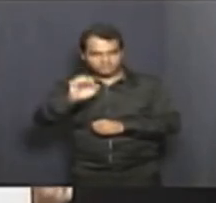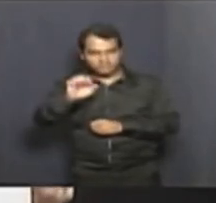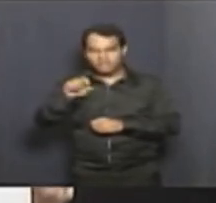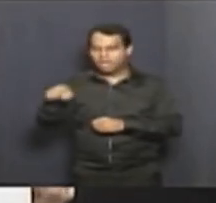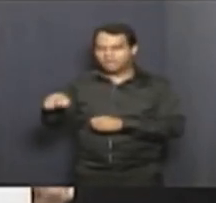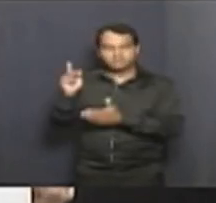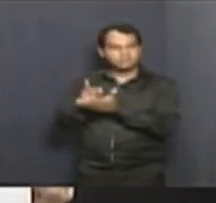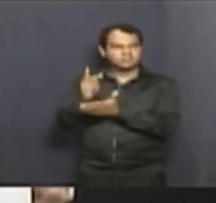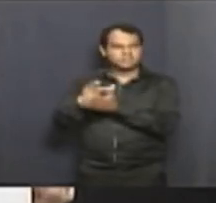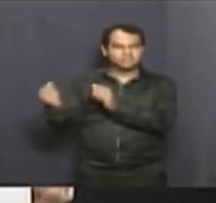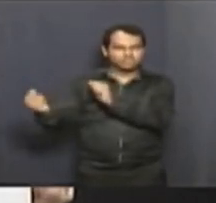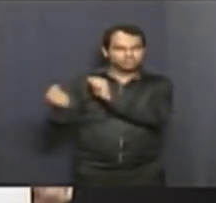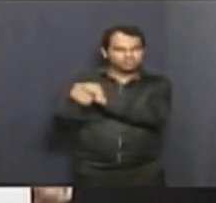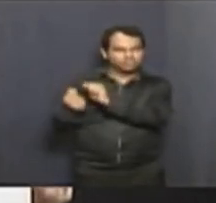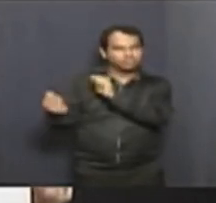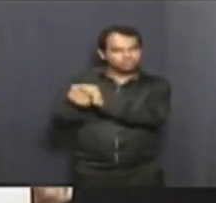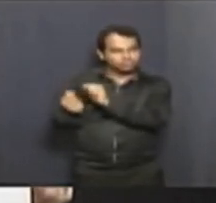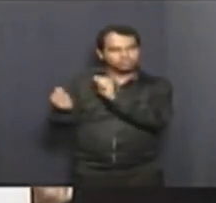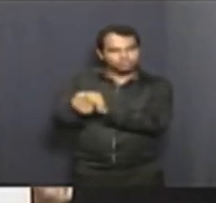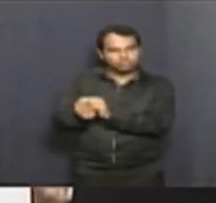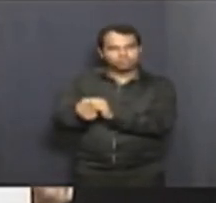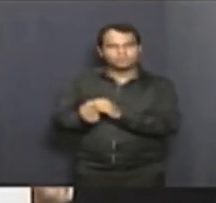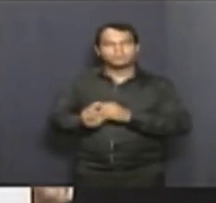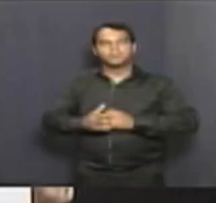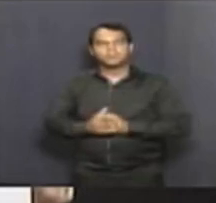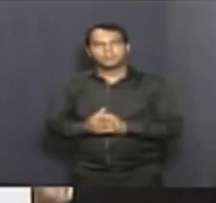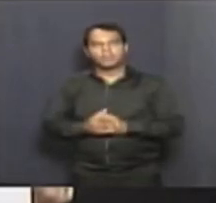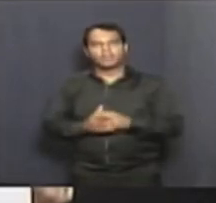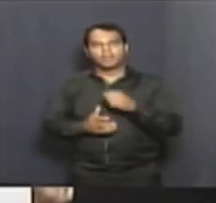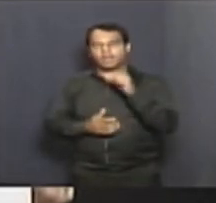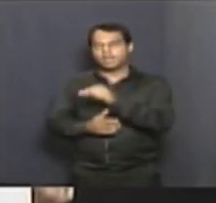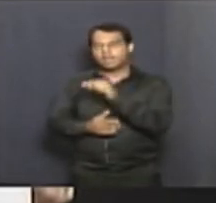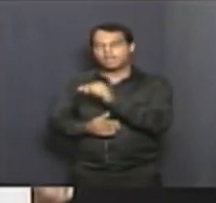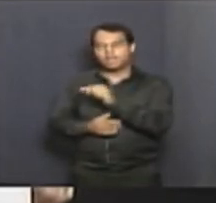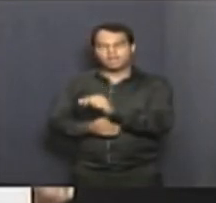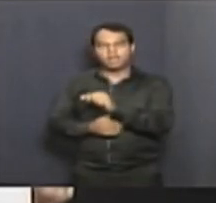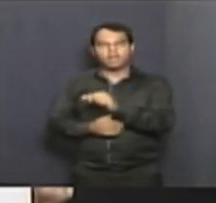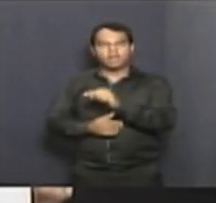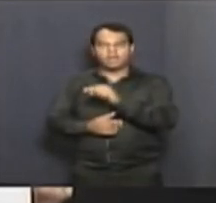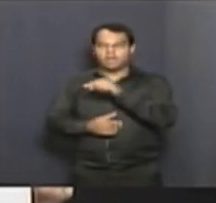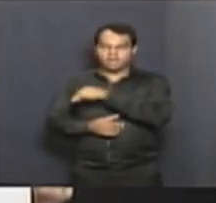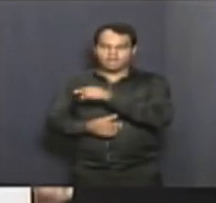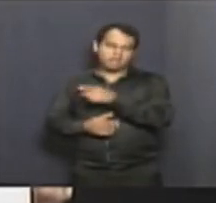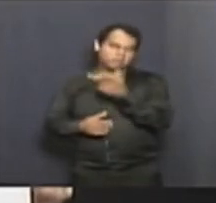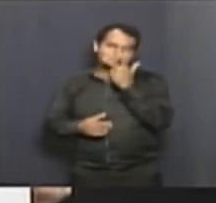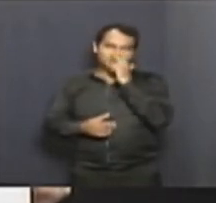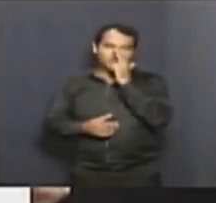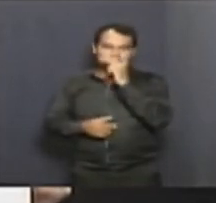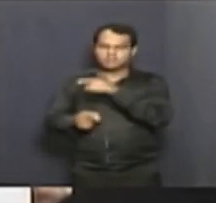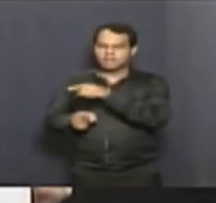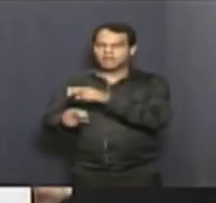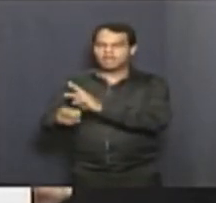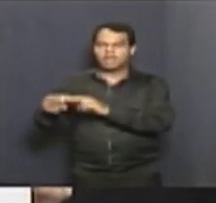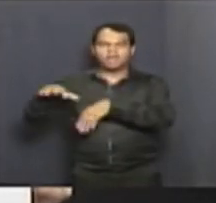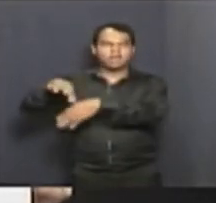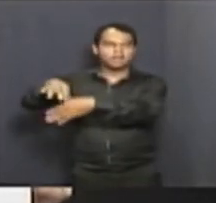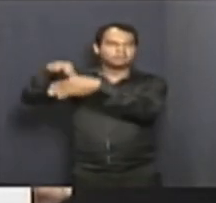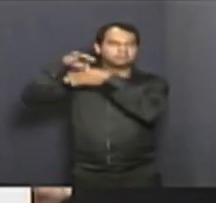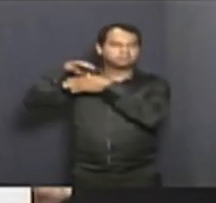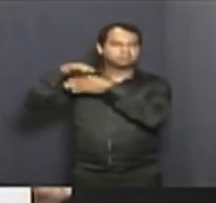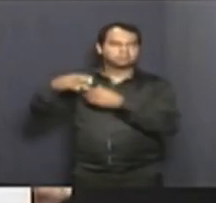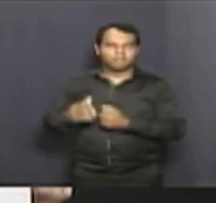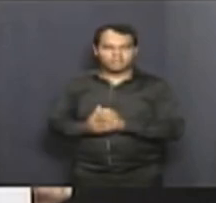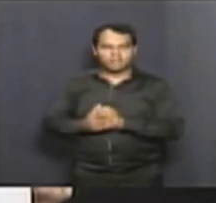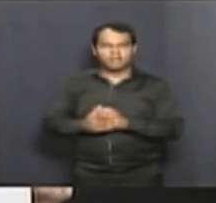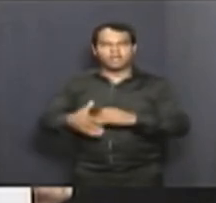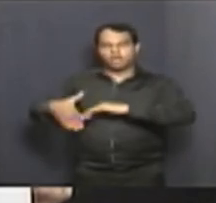seu nome estendeu o cumprimento a todas as mulheres a minha vice professora